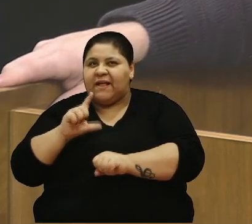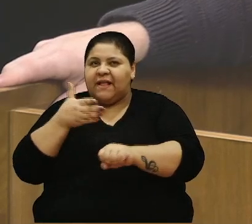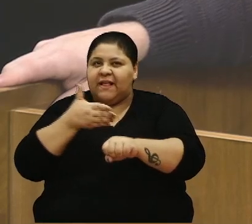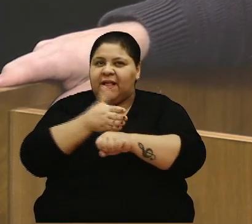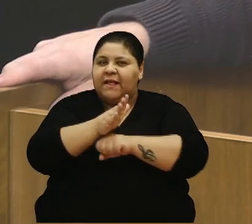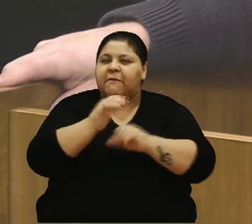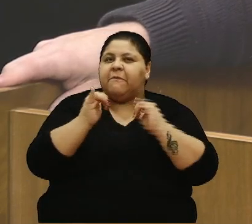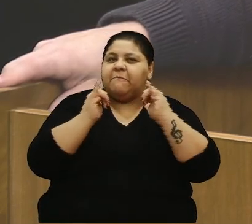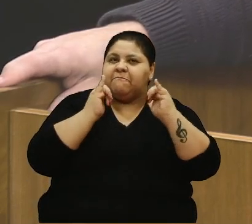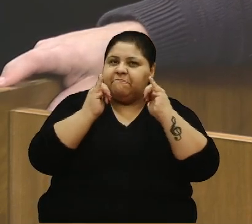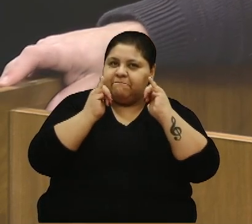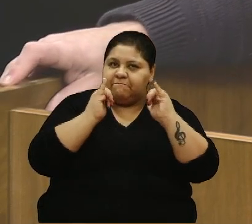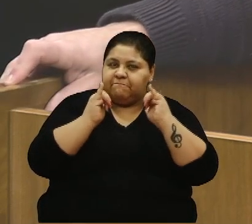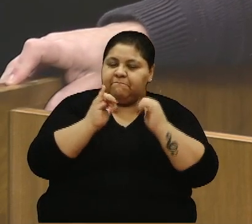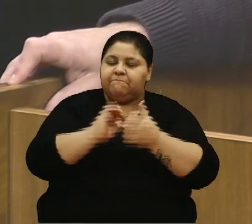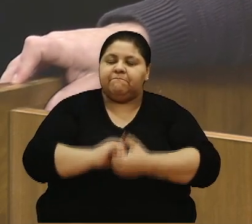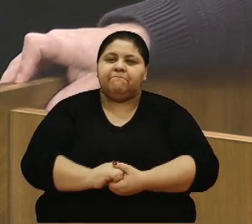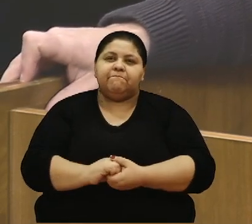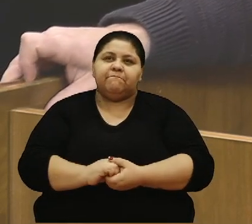transporte público,